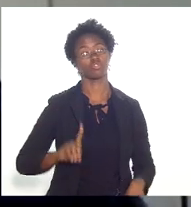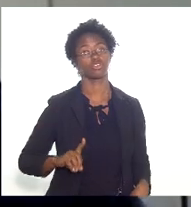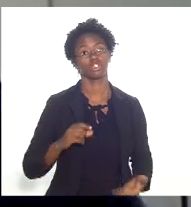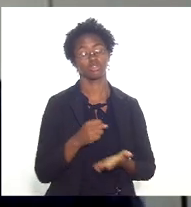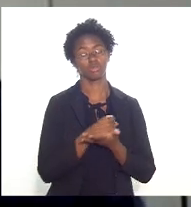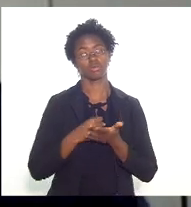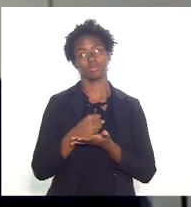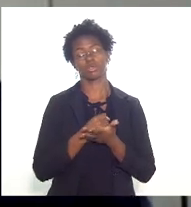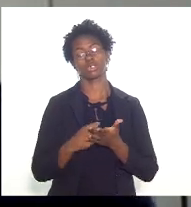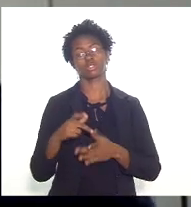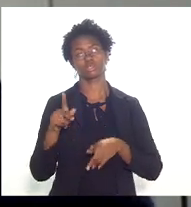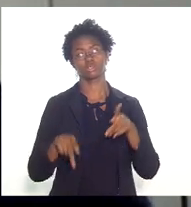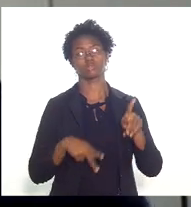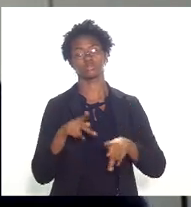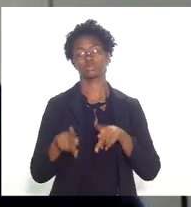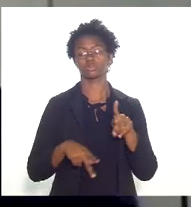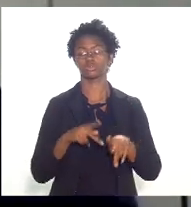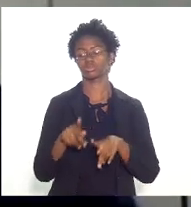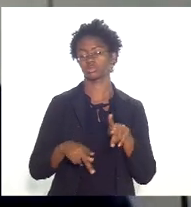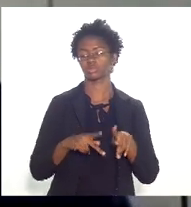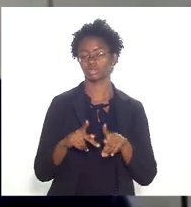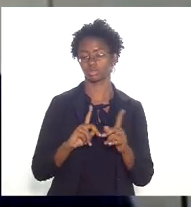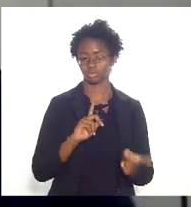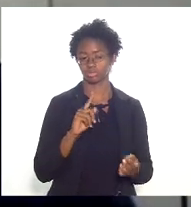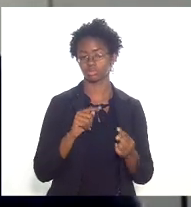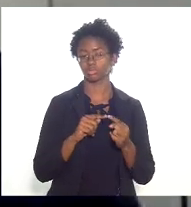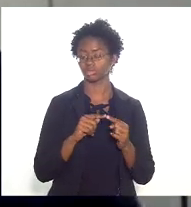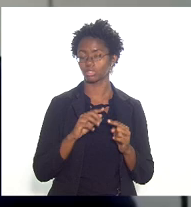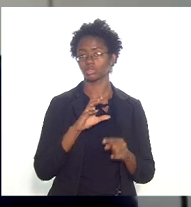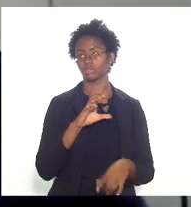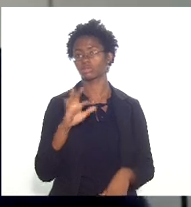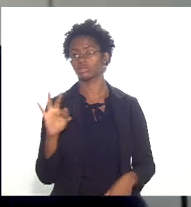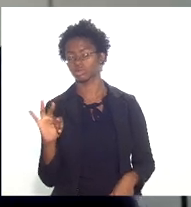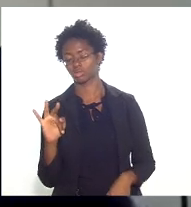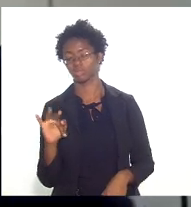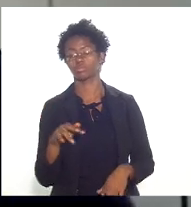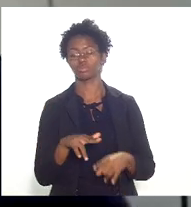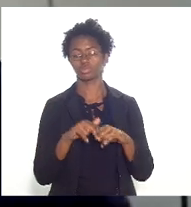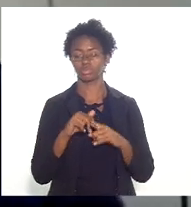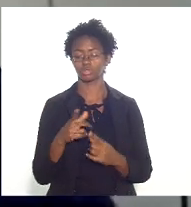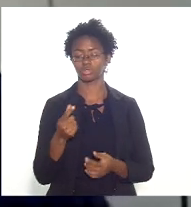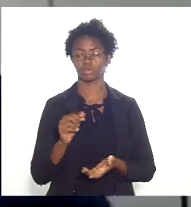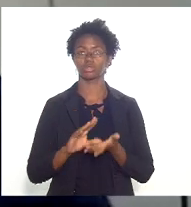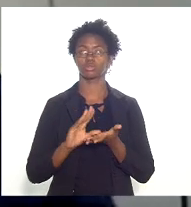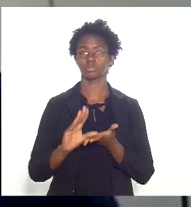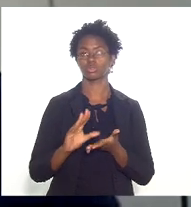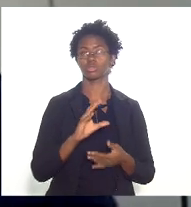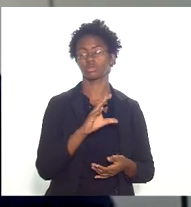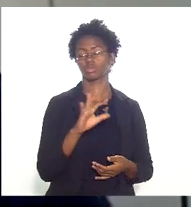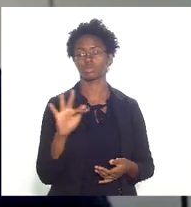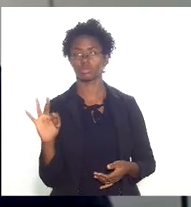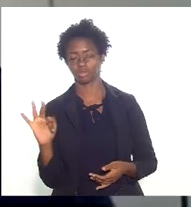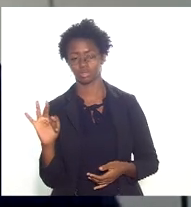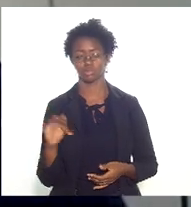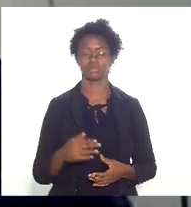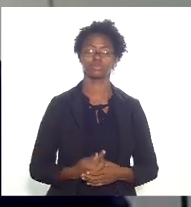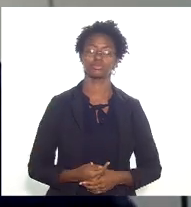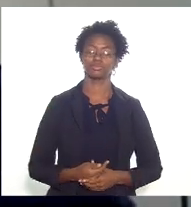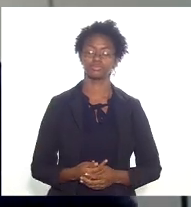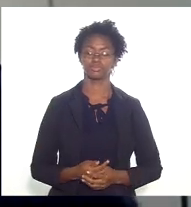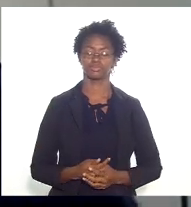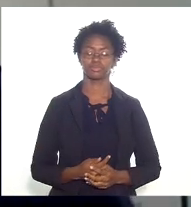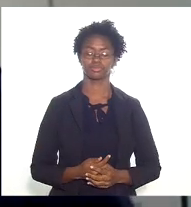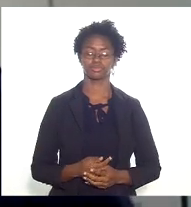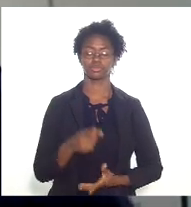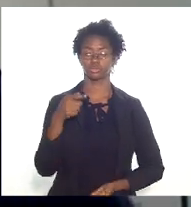da população consagrado pela constituição por isso tem orçamento junto lado na Constituição por isso é